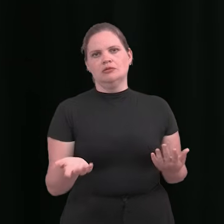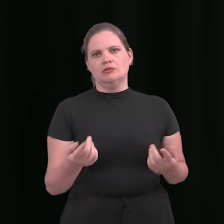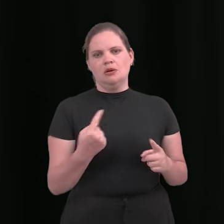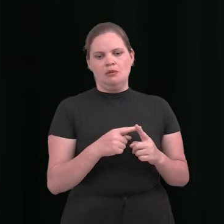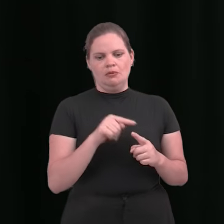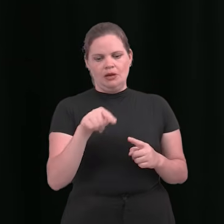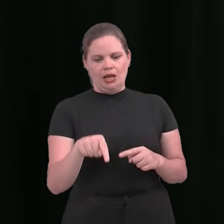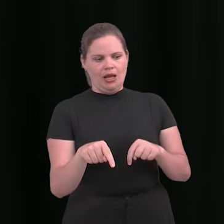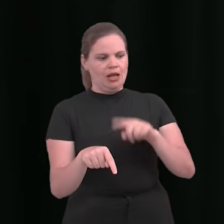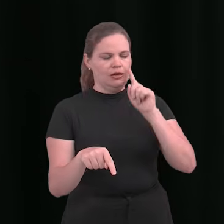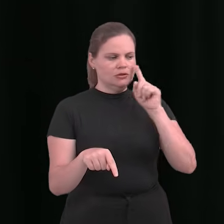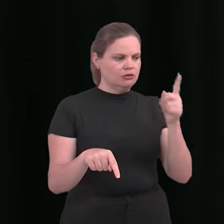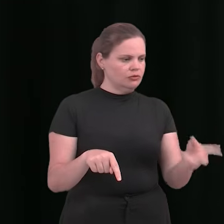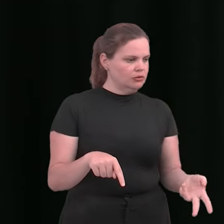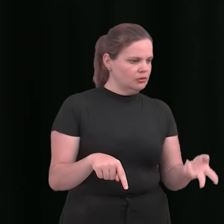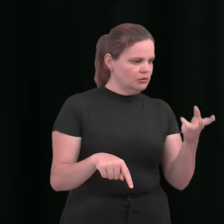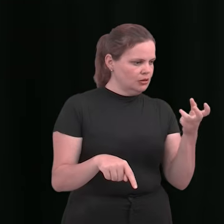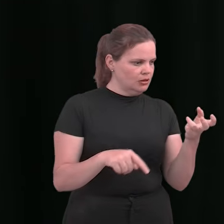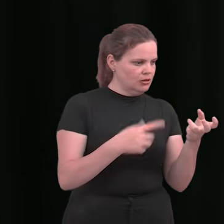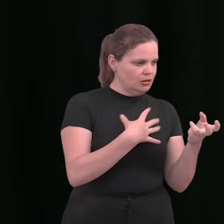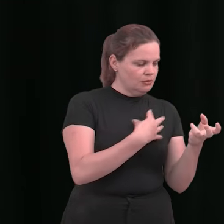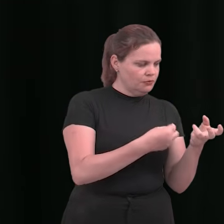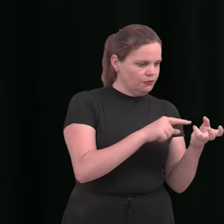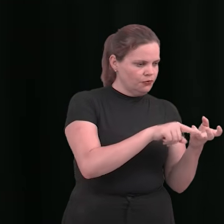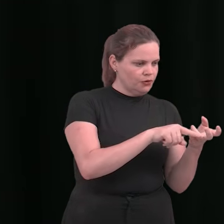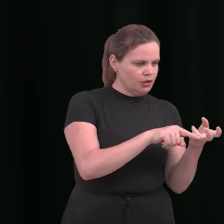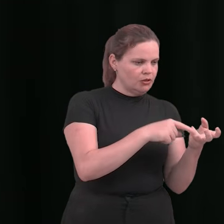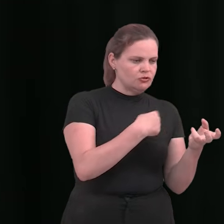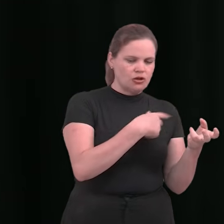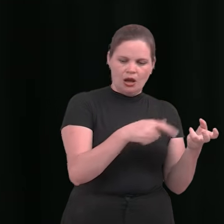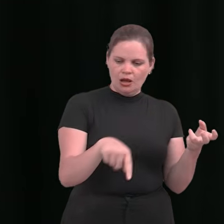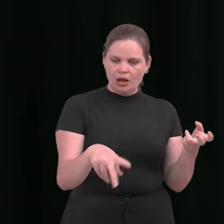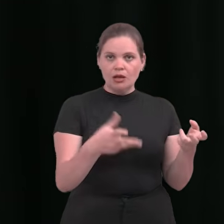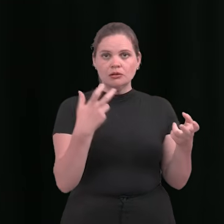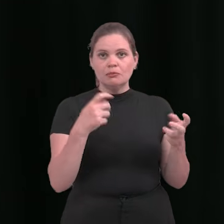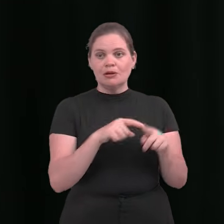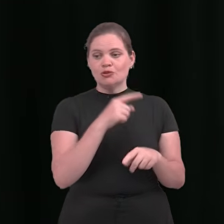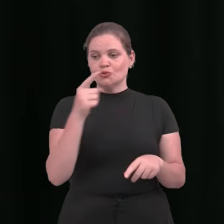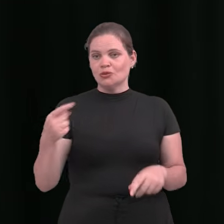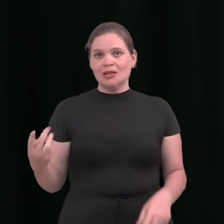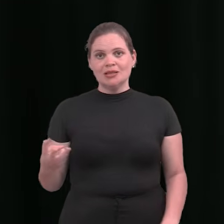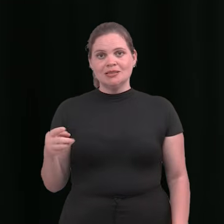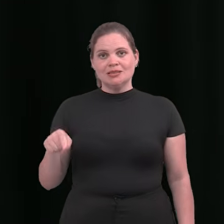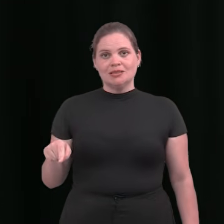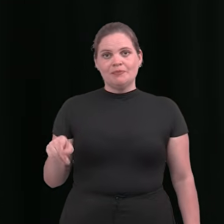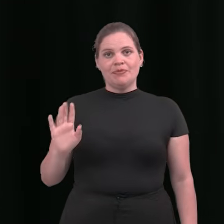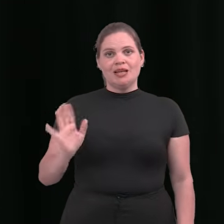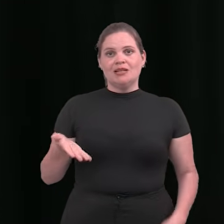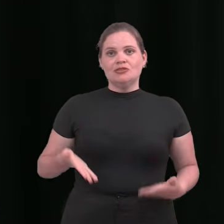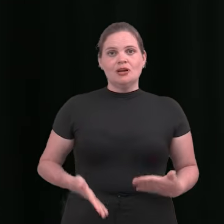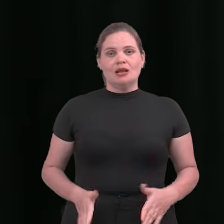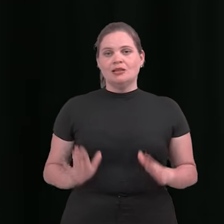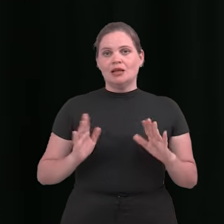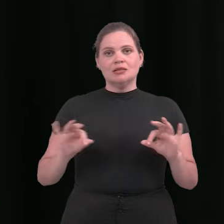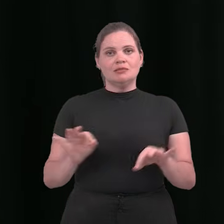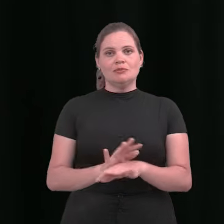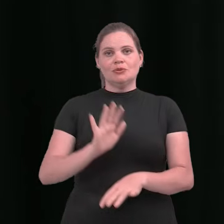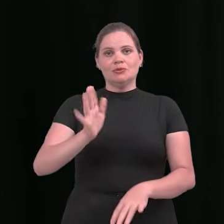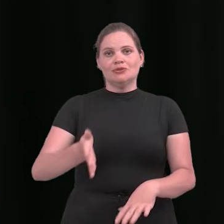com o primeiro boa parte daquilo que ele tem e com os pais também. Mas o terceiro, ele já nasce